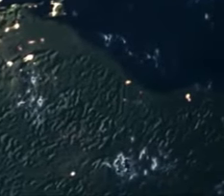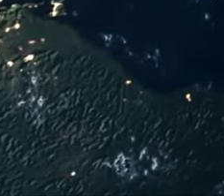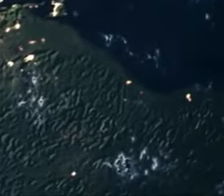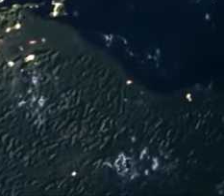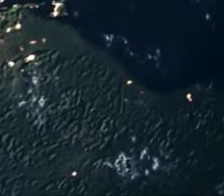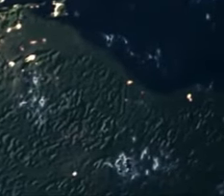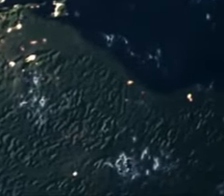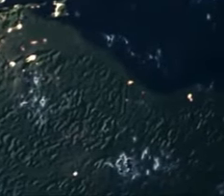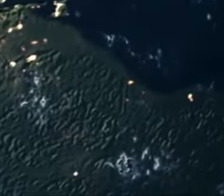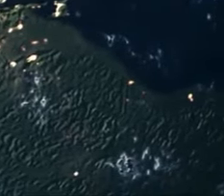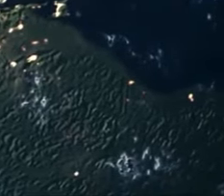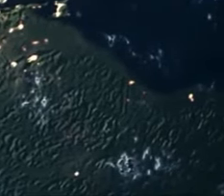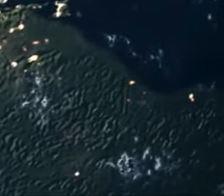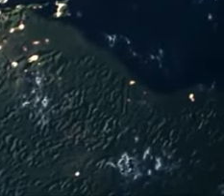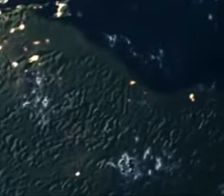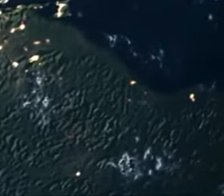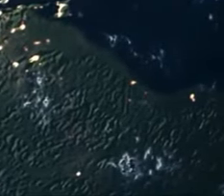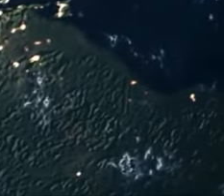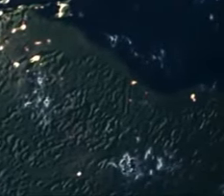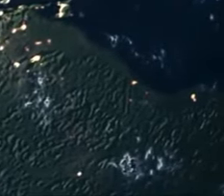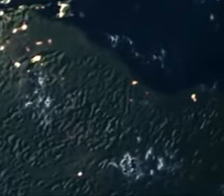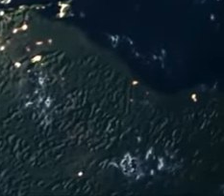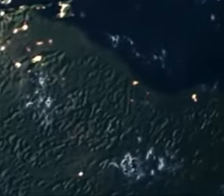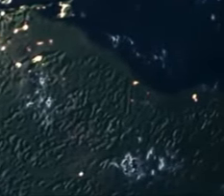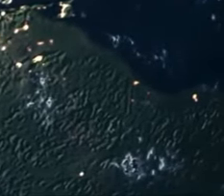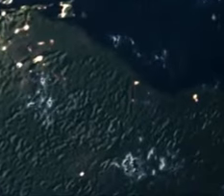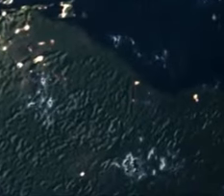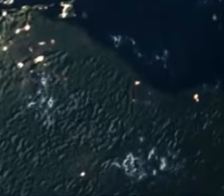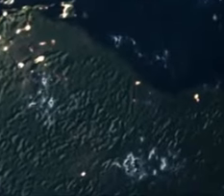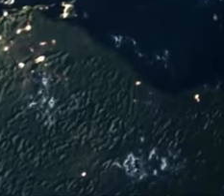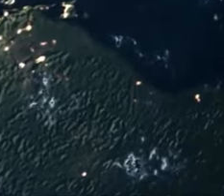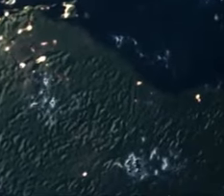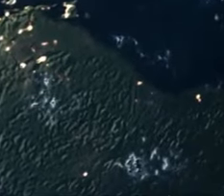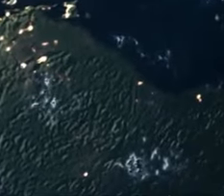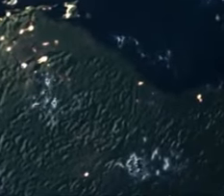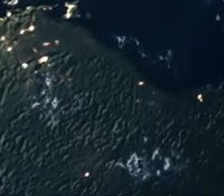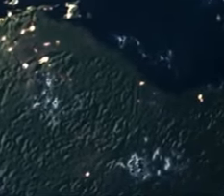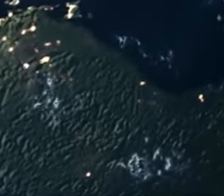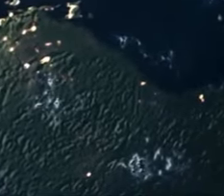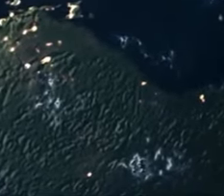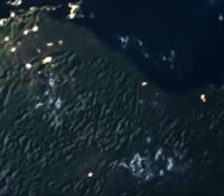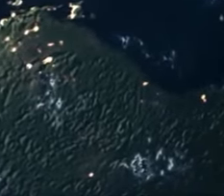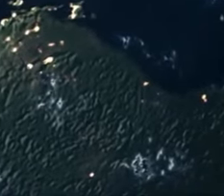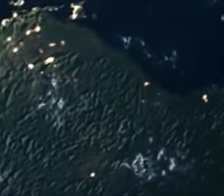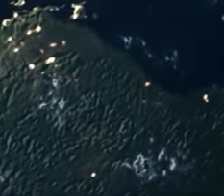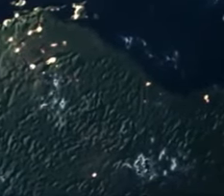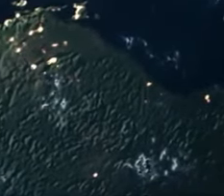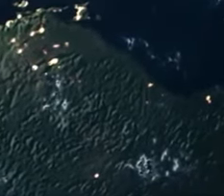Thank you.